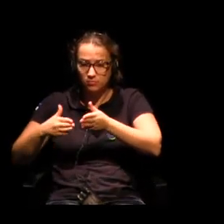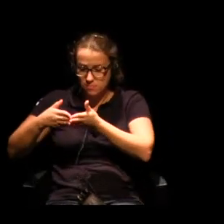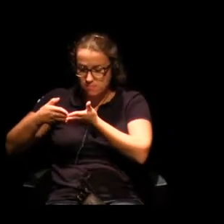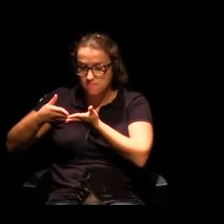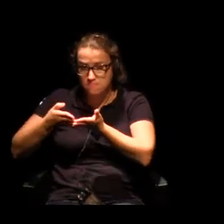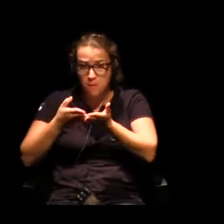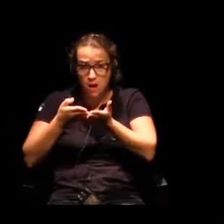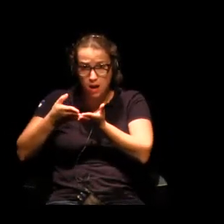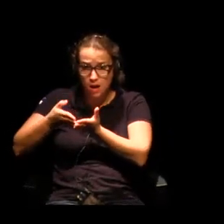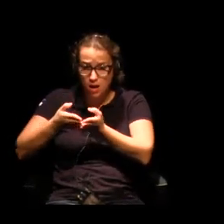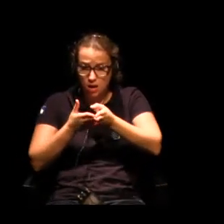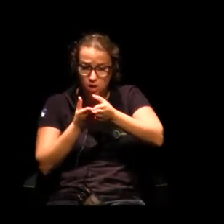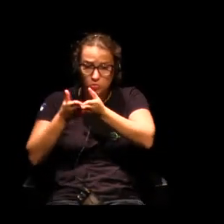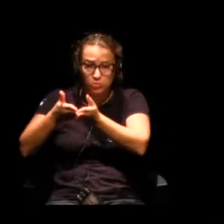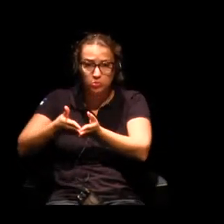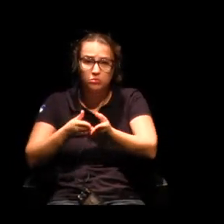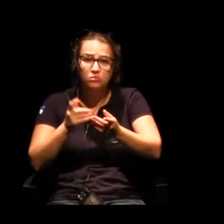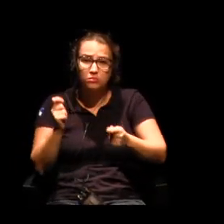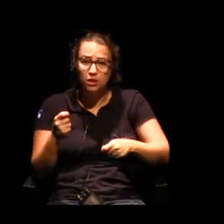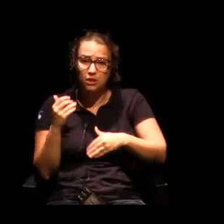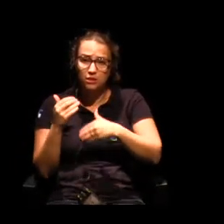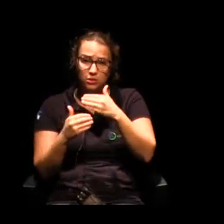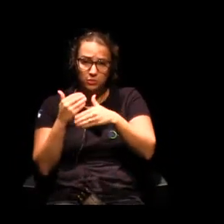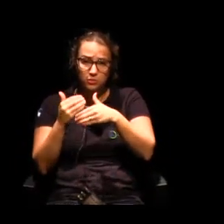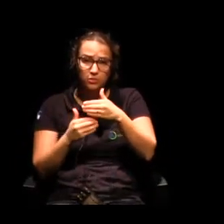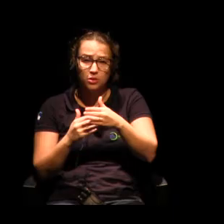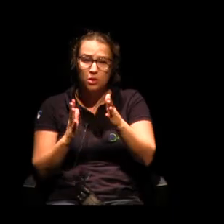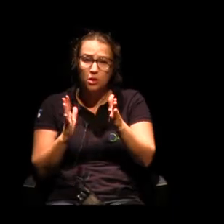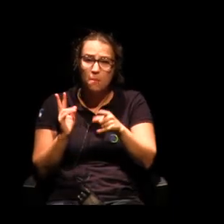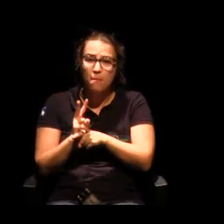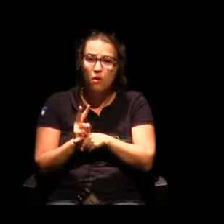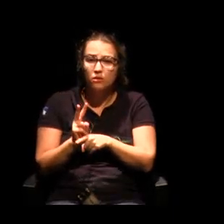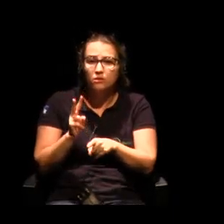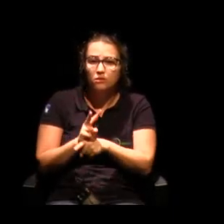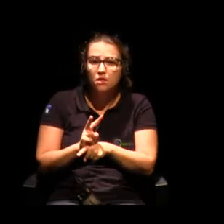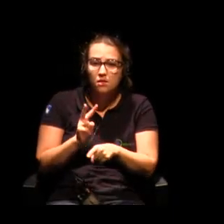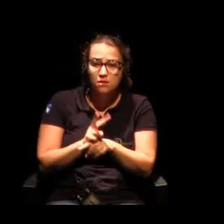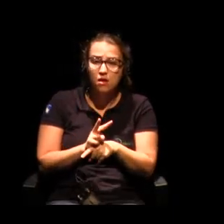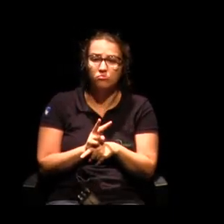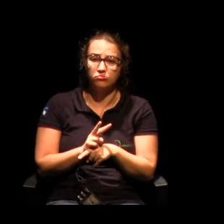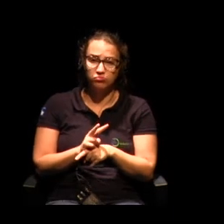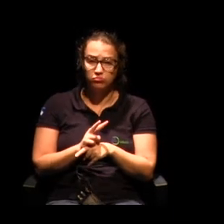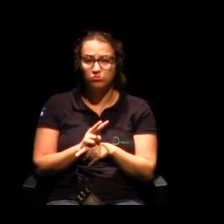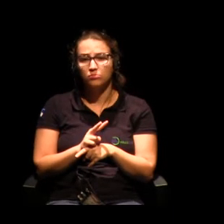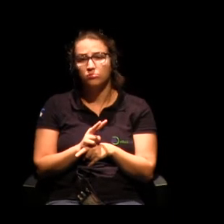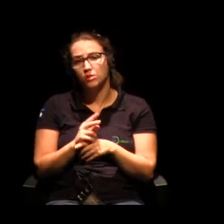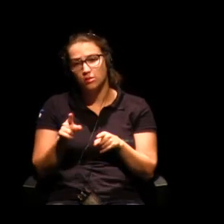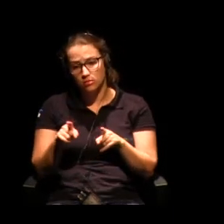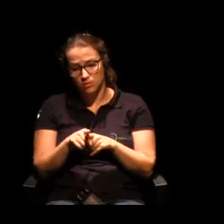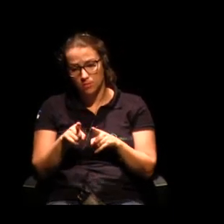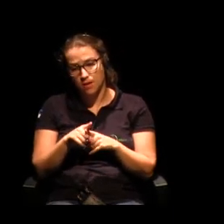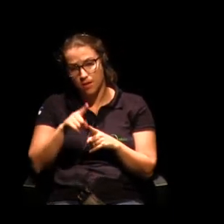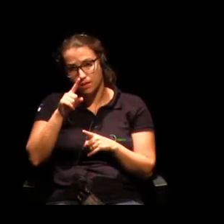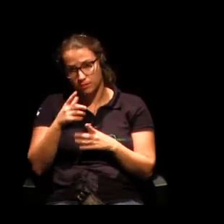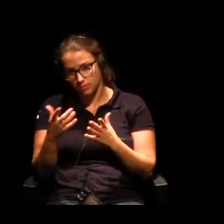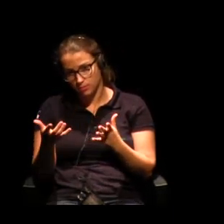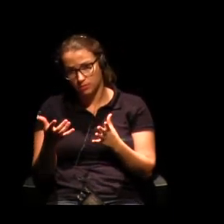permite pequenos barcos e foi desenvolvido como uma proteção. E na